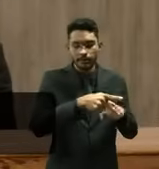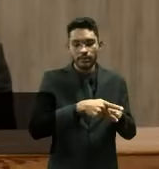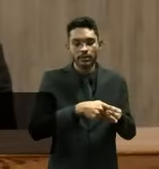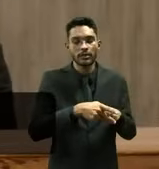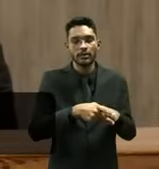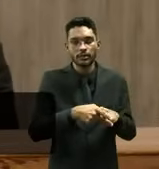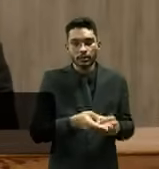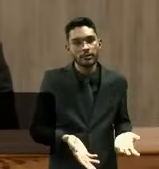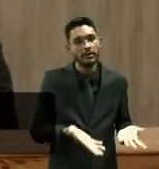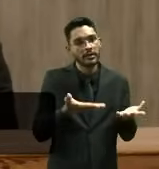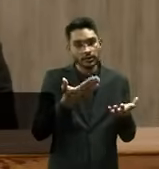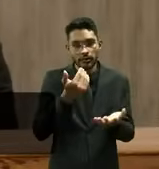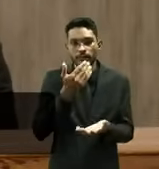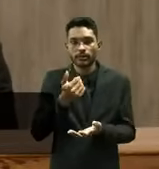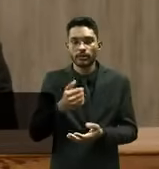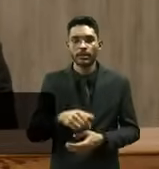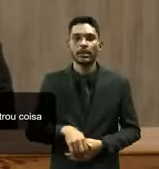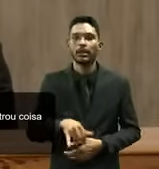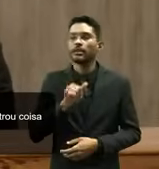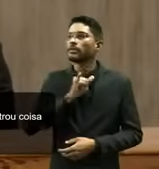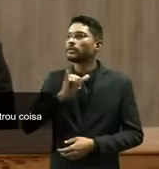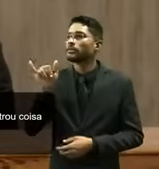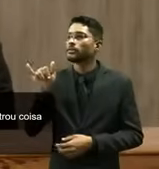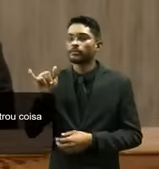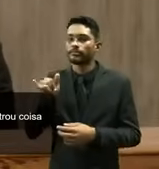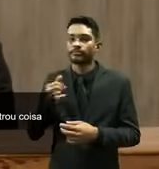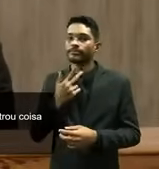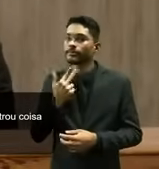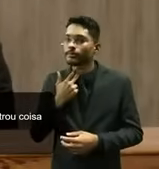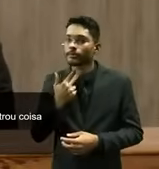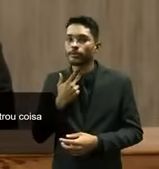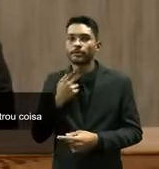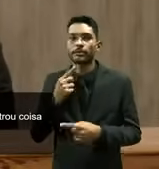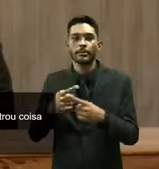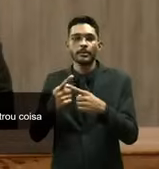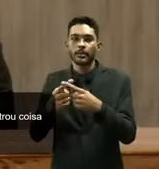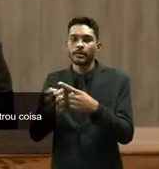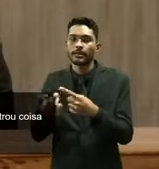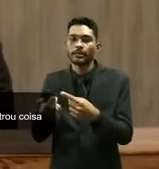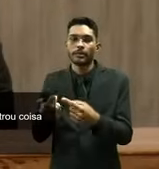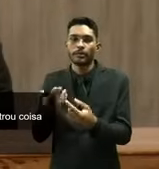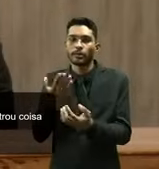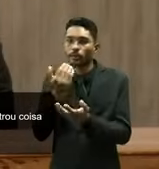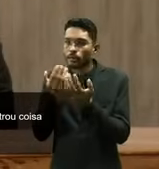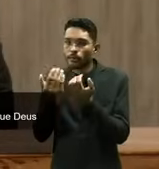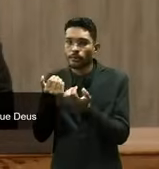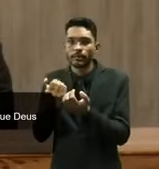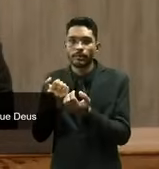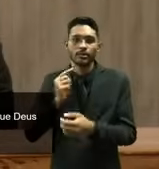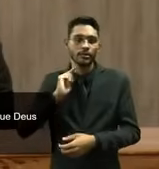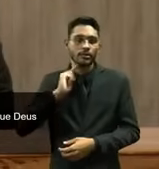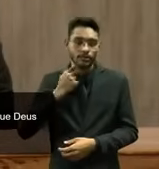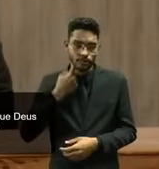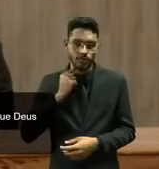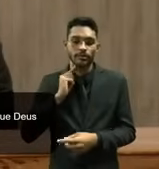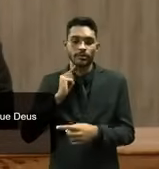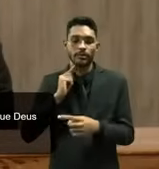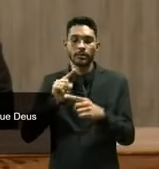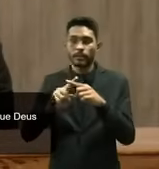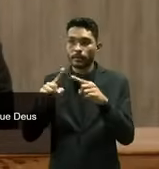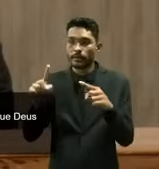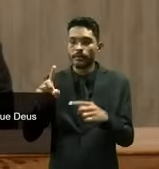nenhuma senhor pois nunca na minha boca entrou coisa alguma comum imunda mas a voz